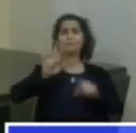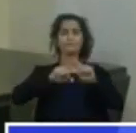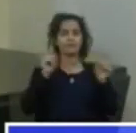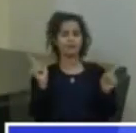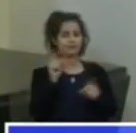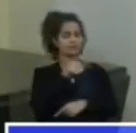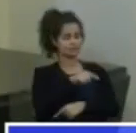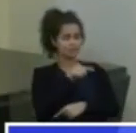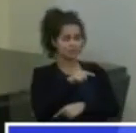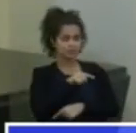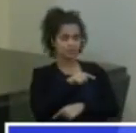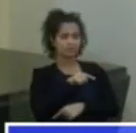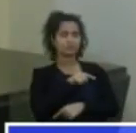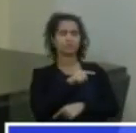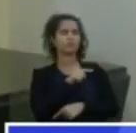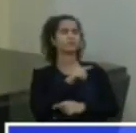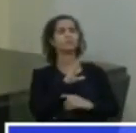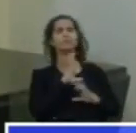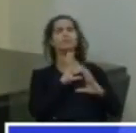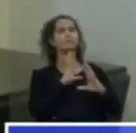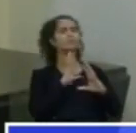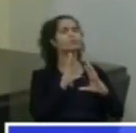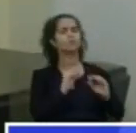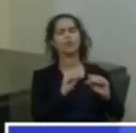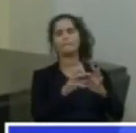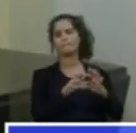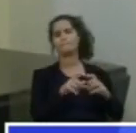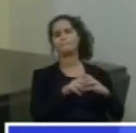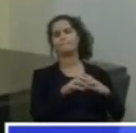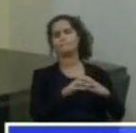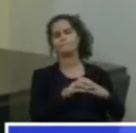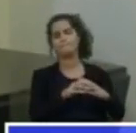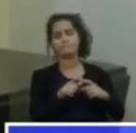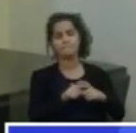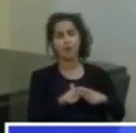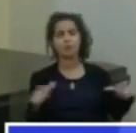nesse ponto, todos estão unânime ao deputado Bruno Toledo. Muito obrigado, senhor presidente.